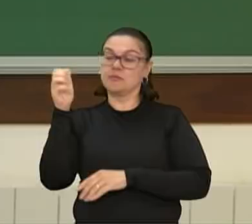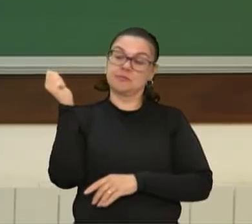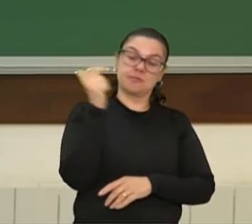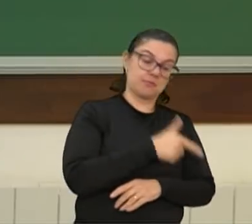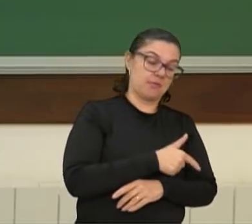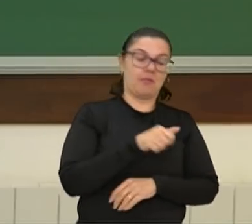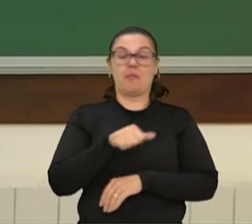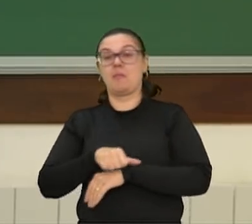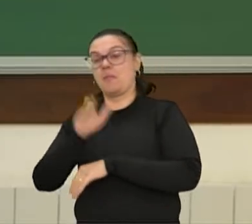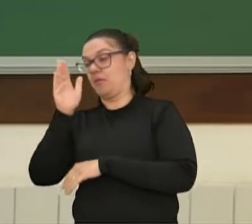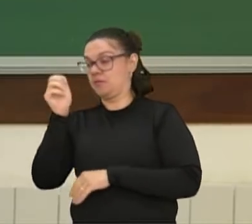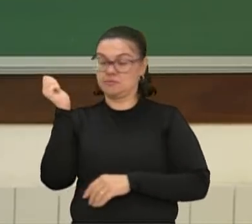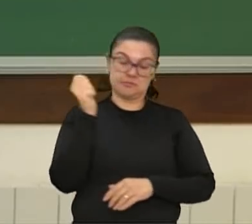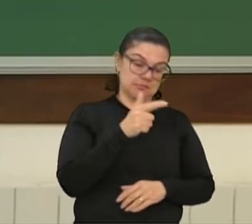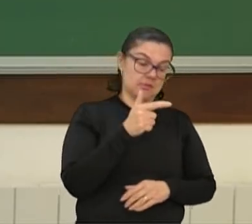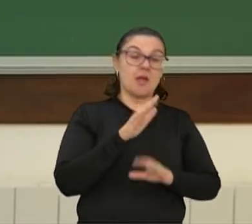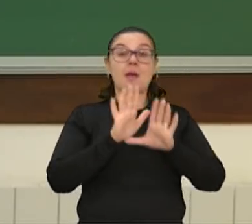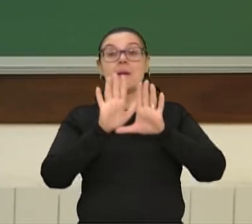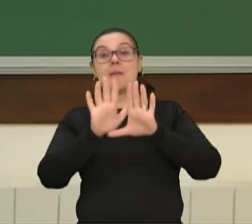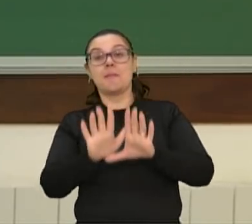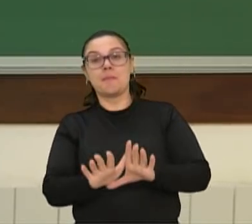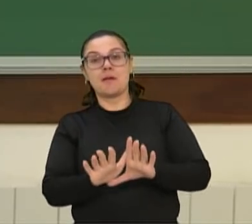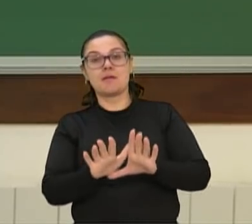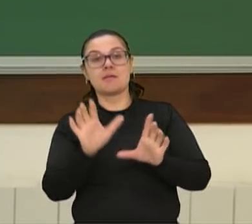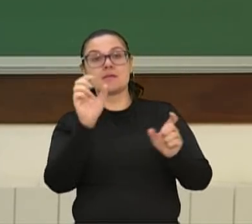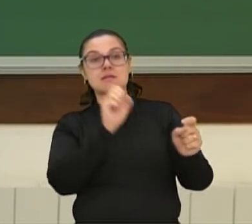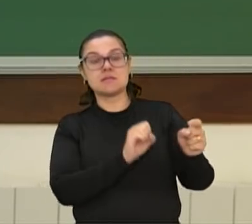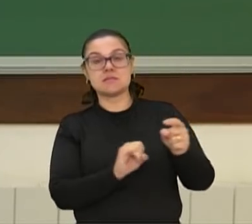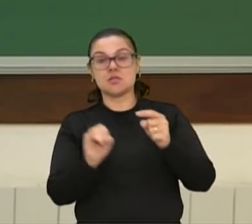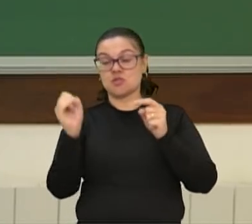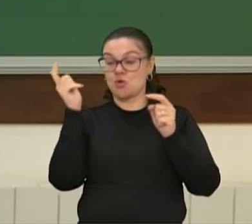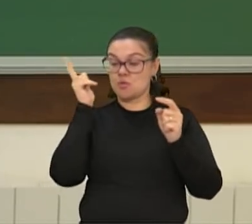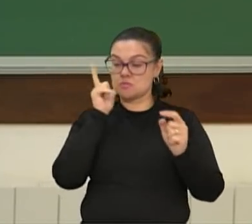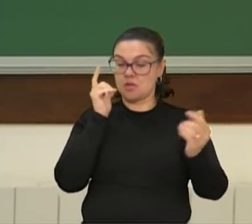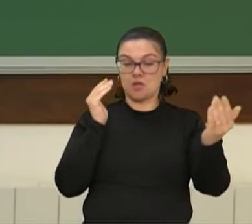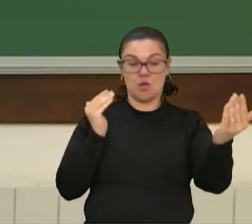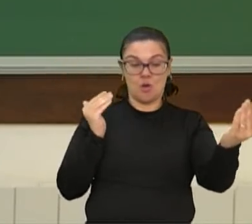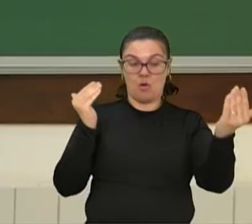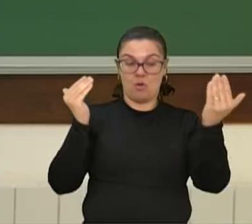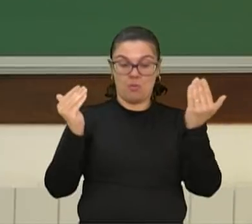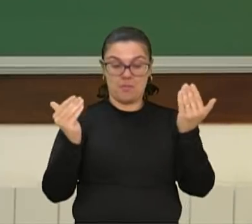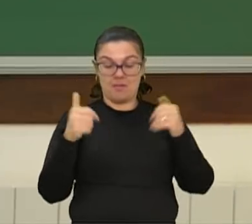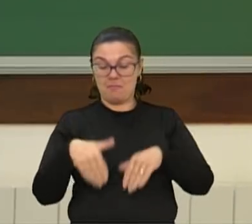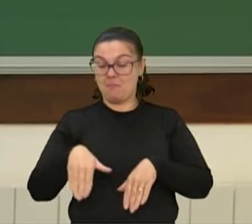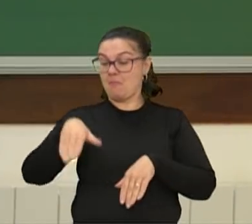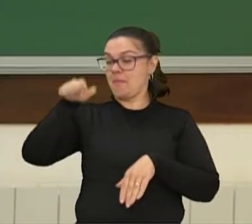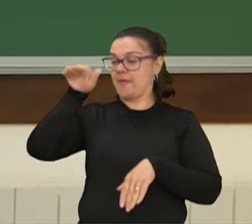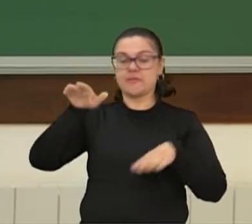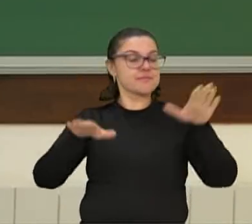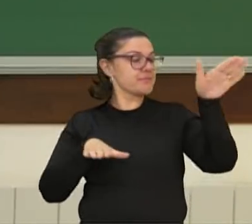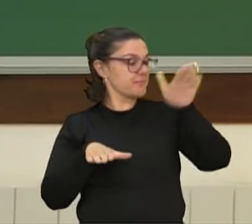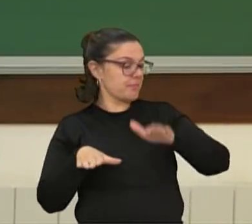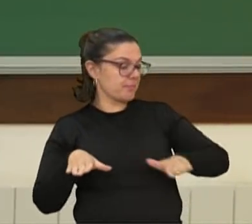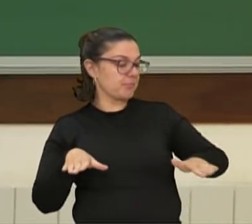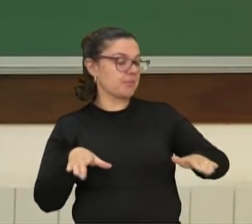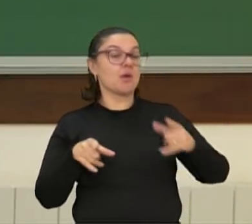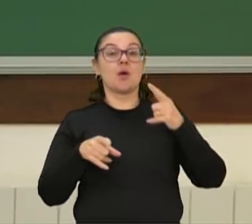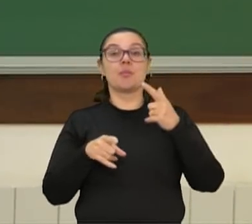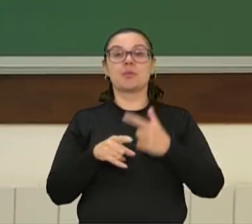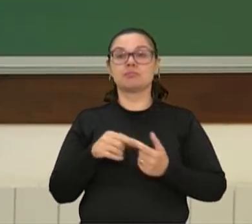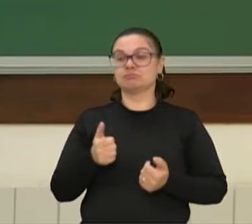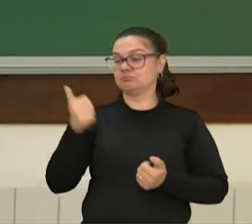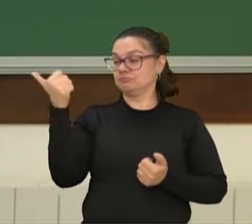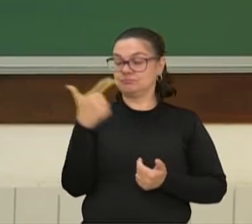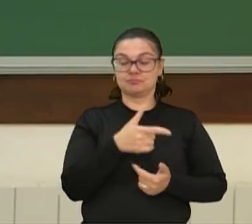mais, outro é menos. Mas, se a gente pode comparar mais e menos, é que existem esses